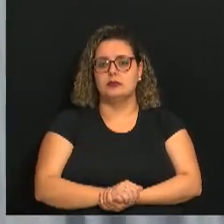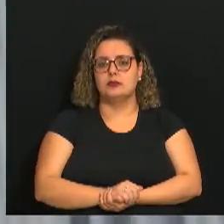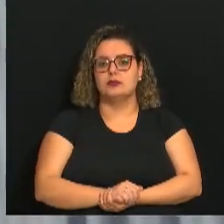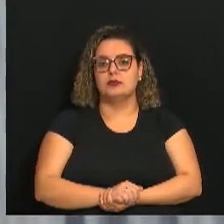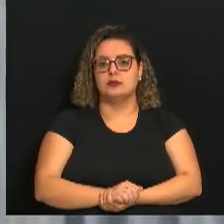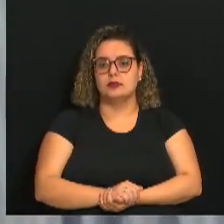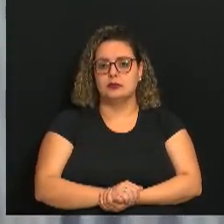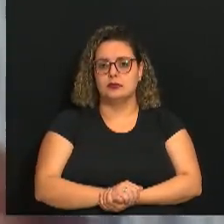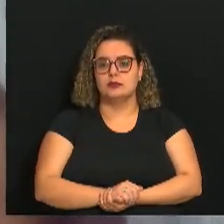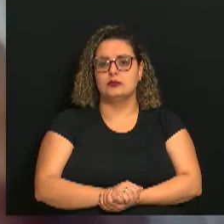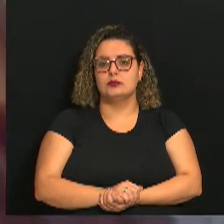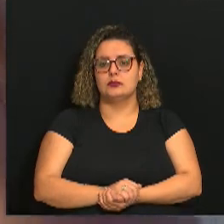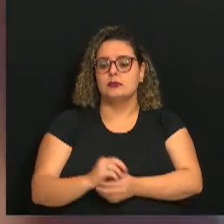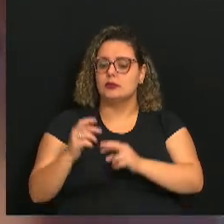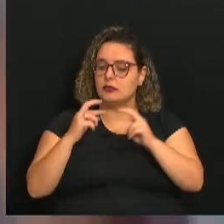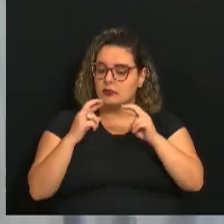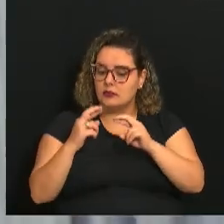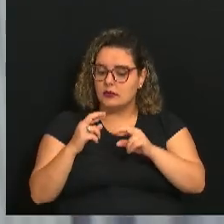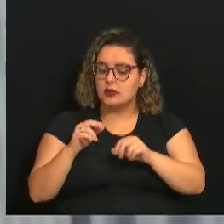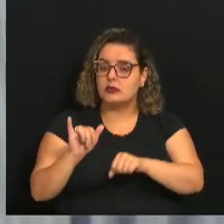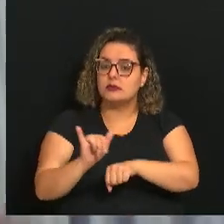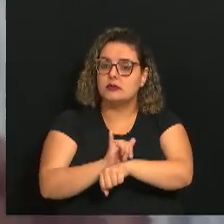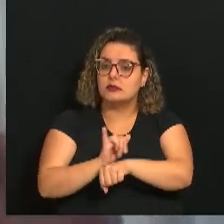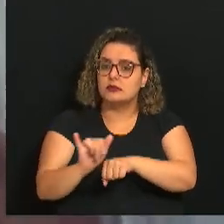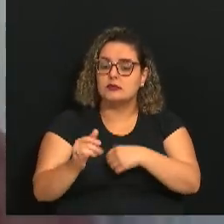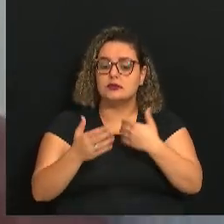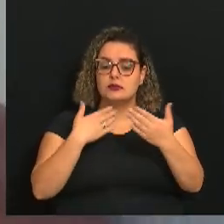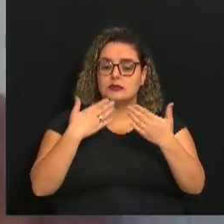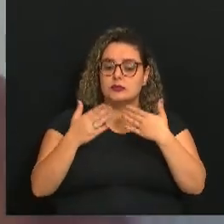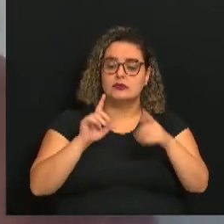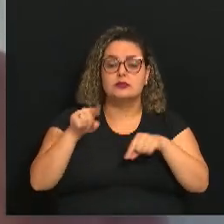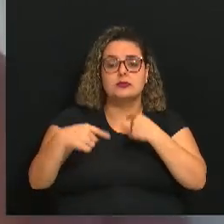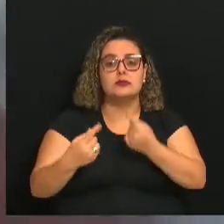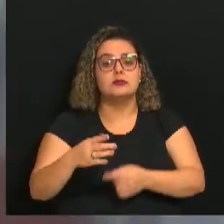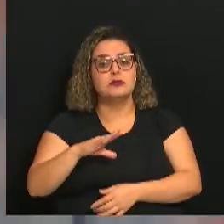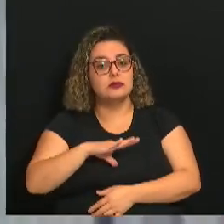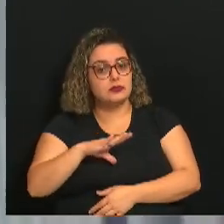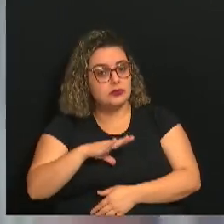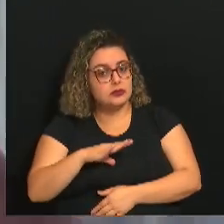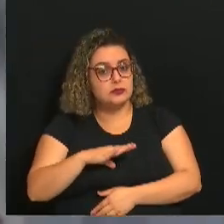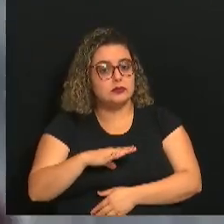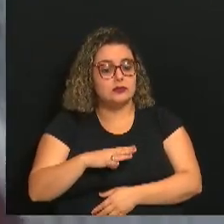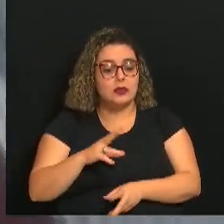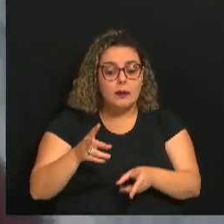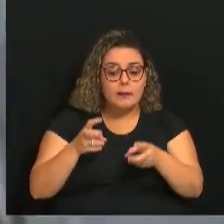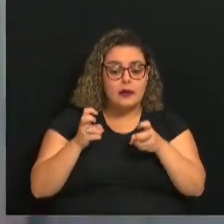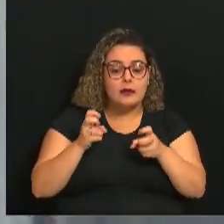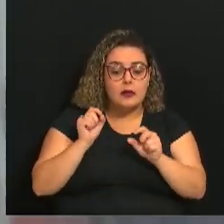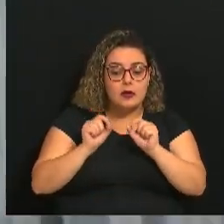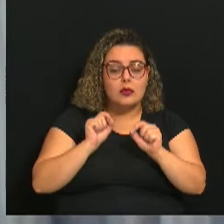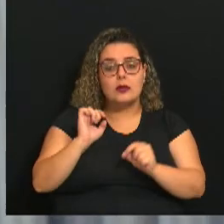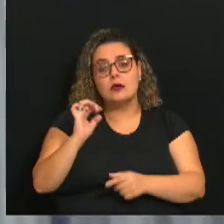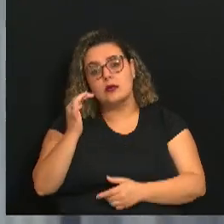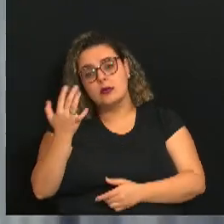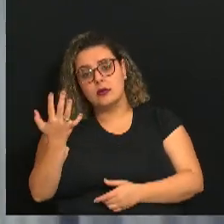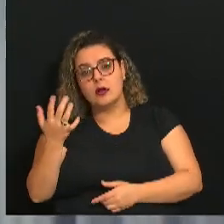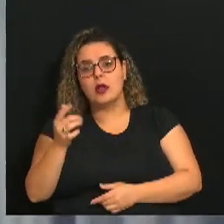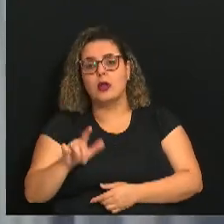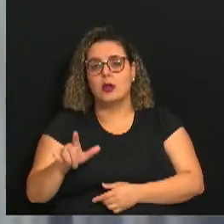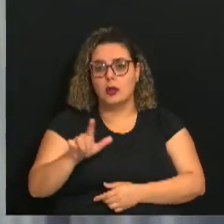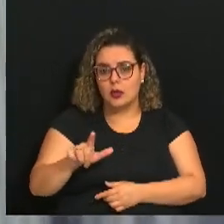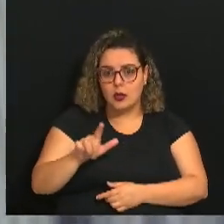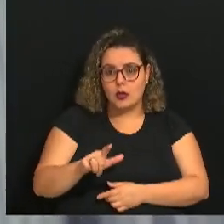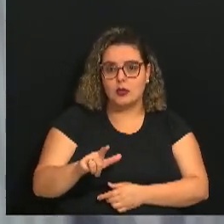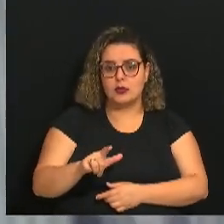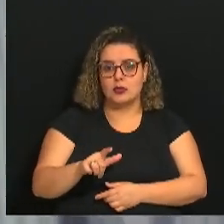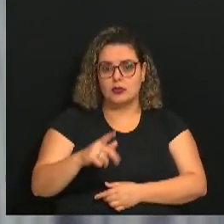ver mecanismos novos, dialogar com outros municípios, ver o que está sendo feito por aí, lógico, e também com a própria elaboração